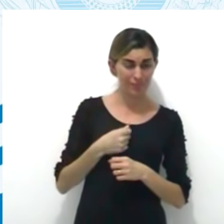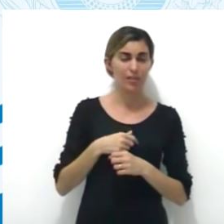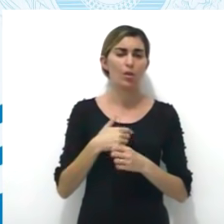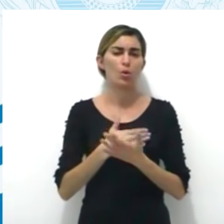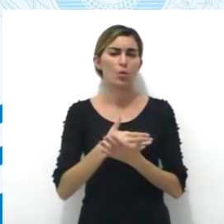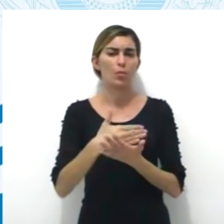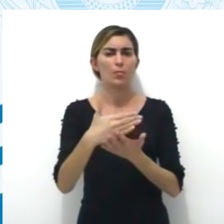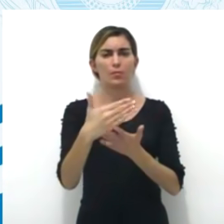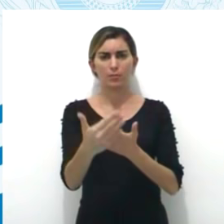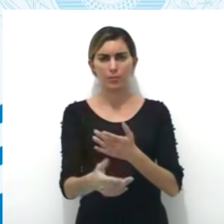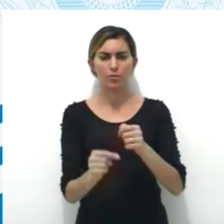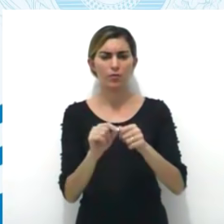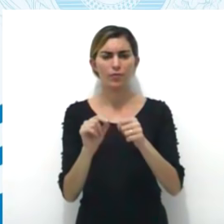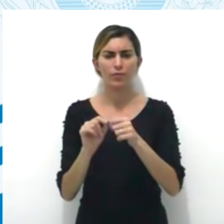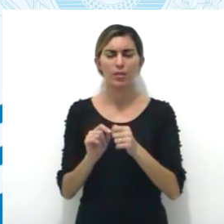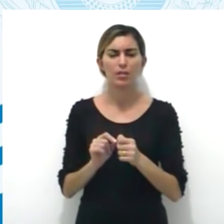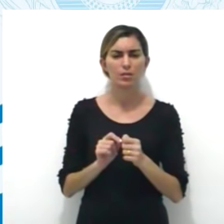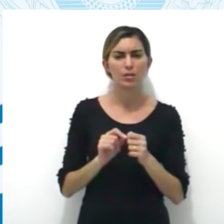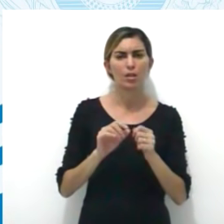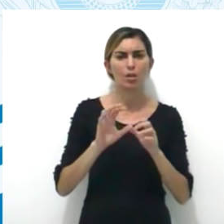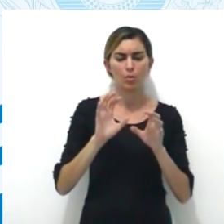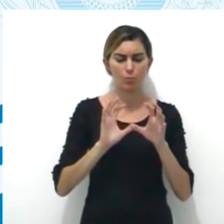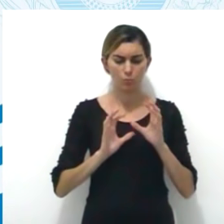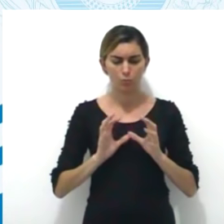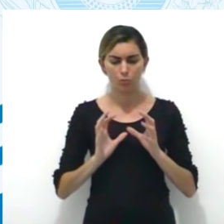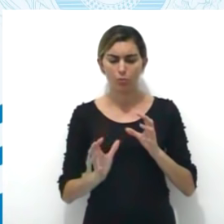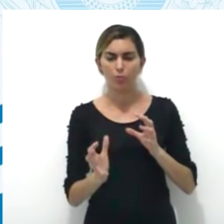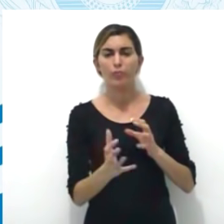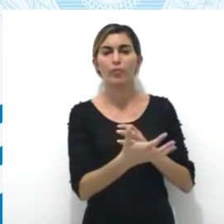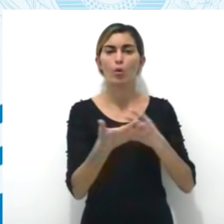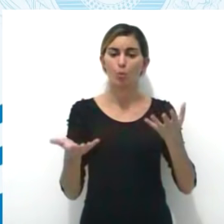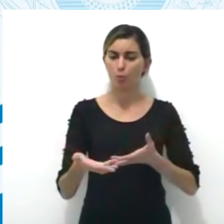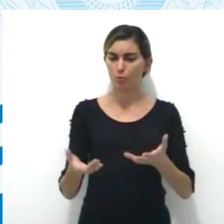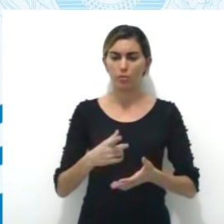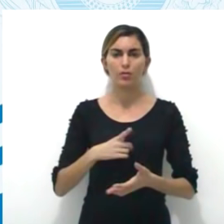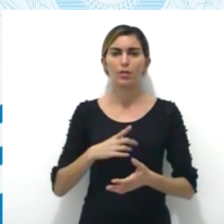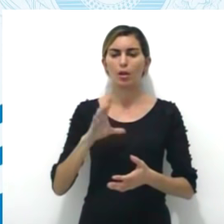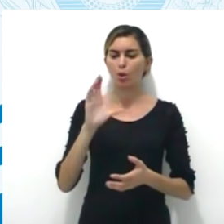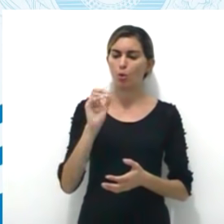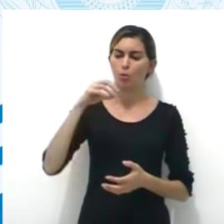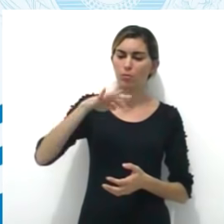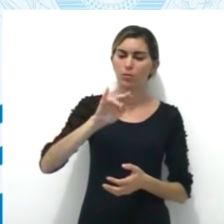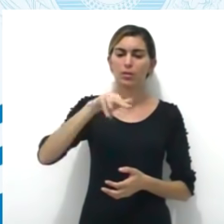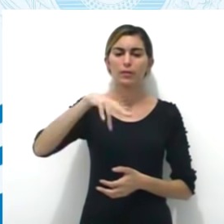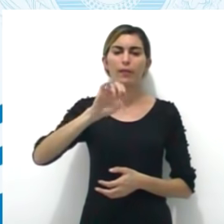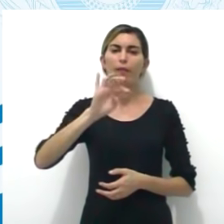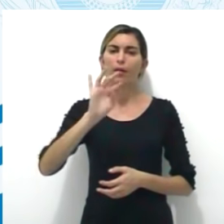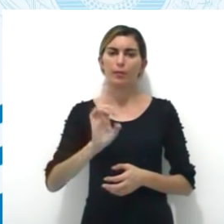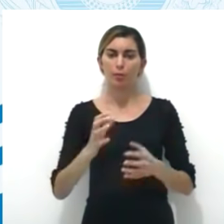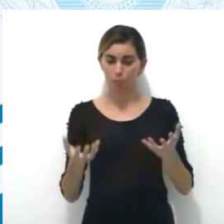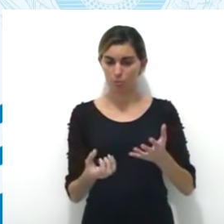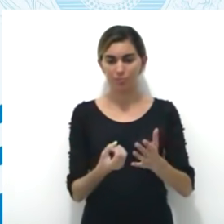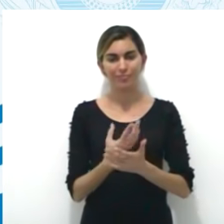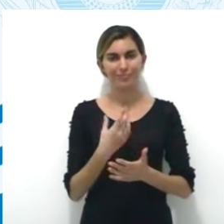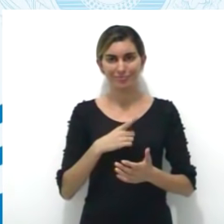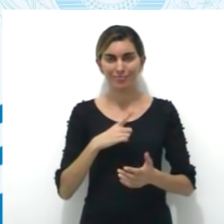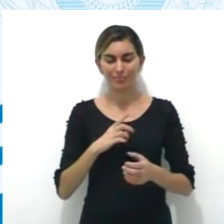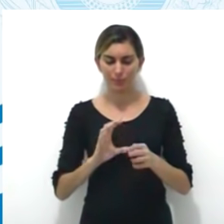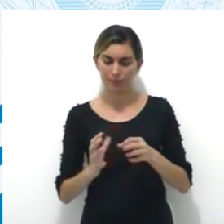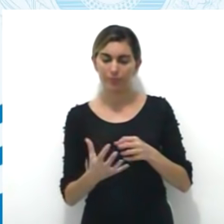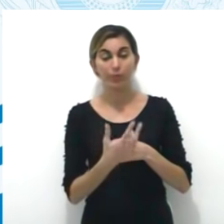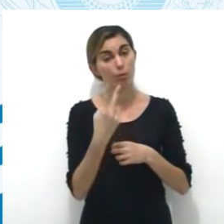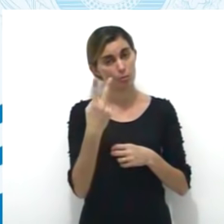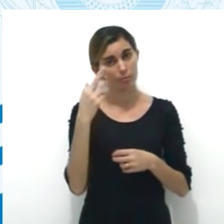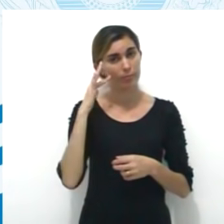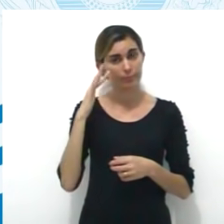atrás, começaram a formar os continentes que existem hoje. Existem hoje. Então